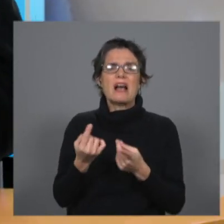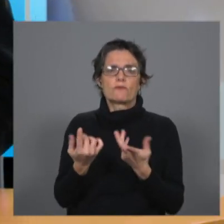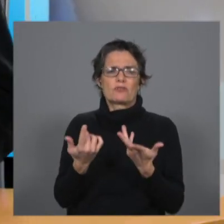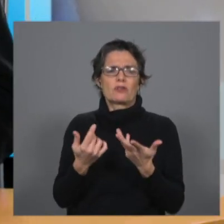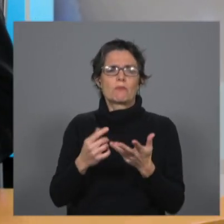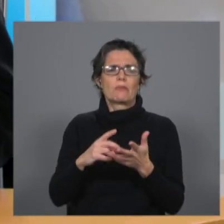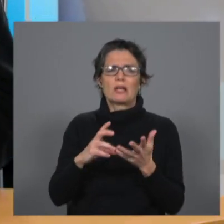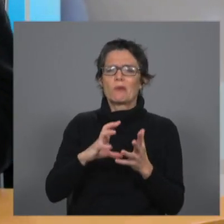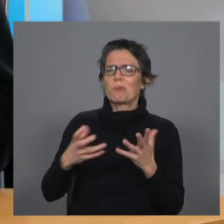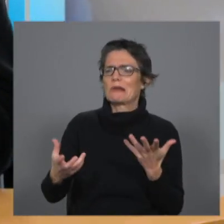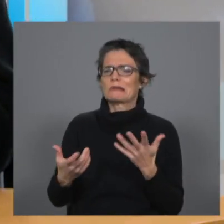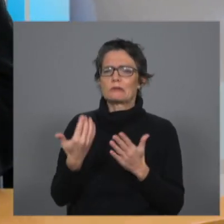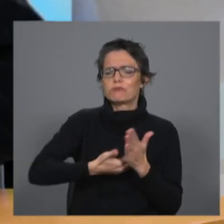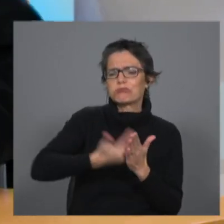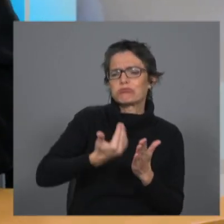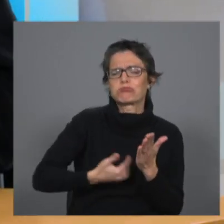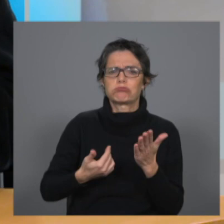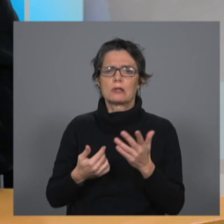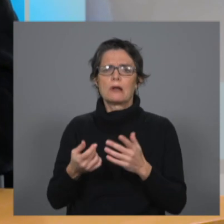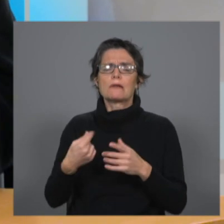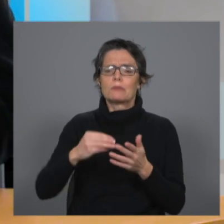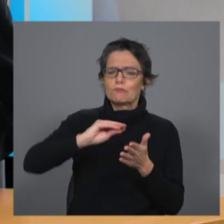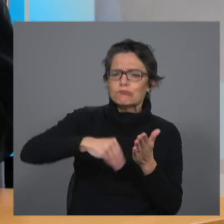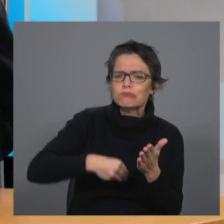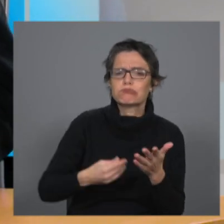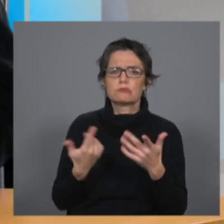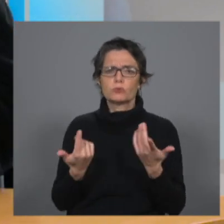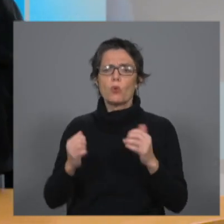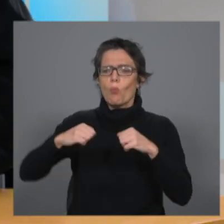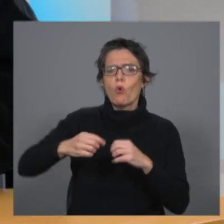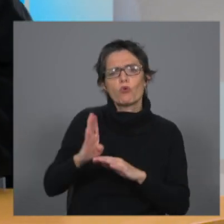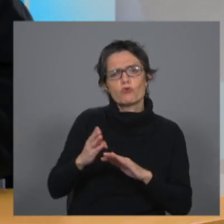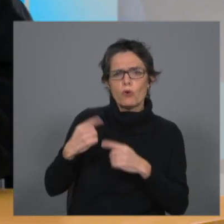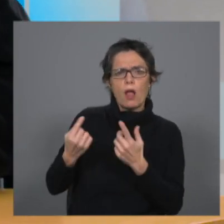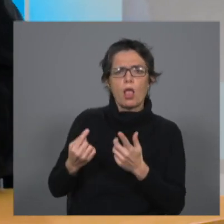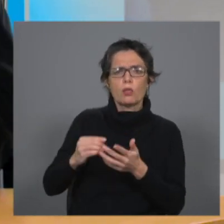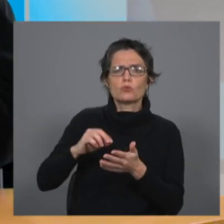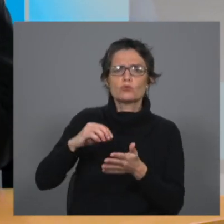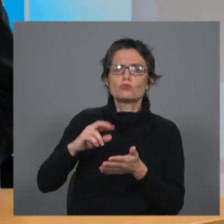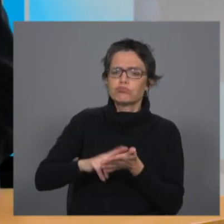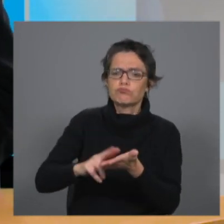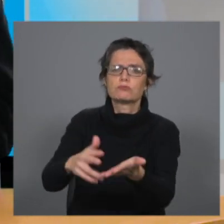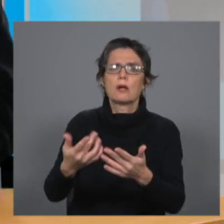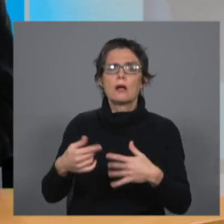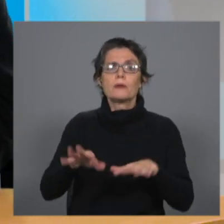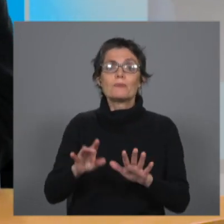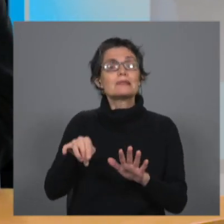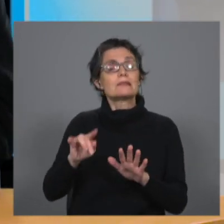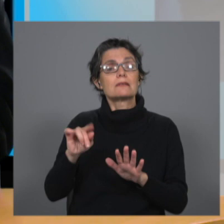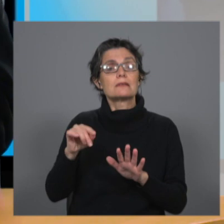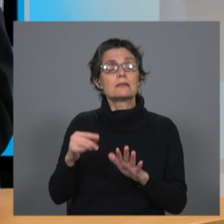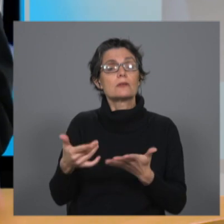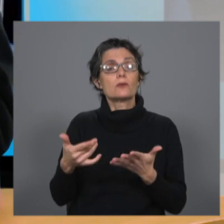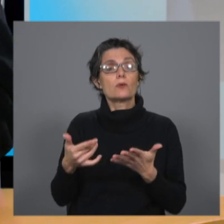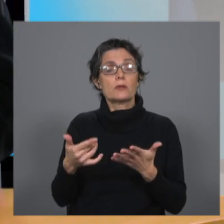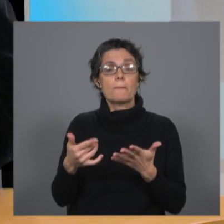Há ratificações ainda que têm que ser conquistadas, apesar dos acordos que foram conseguidos, mas essas ratificações são essenciais para que